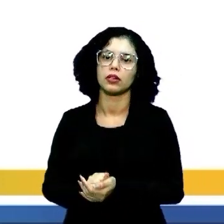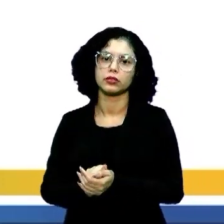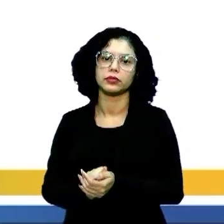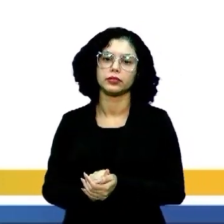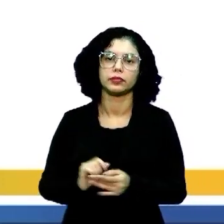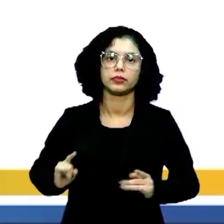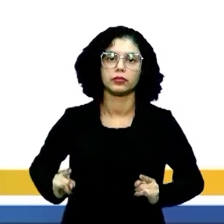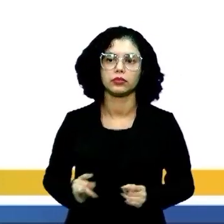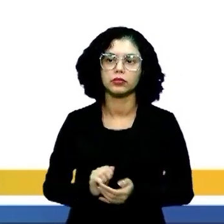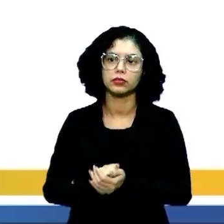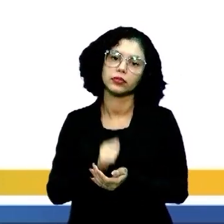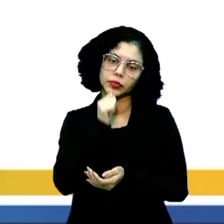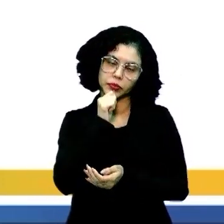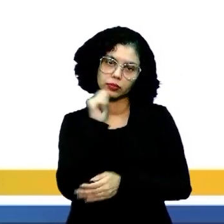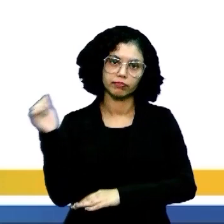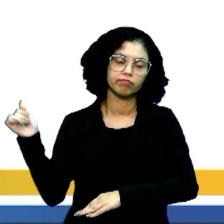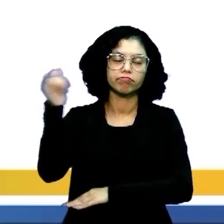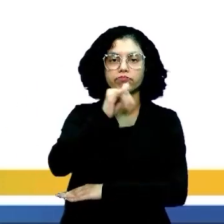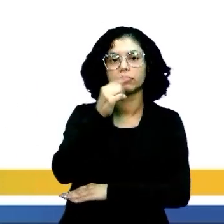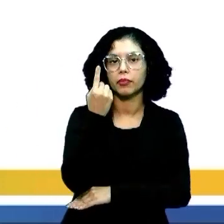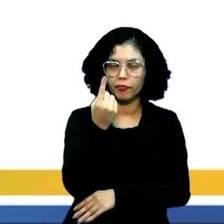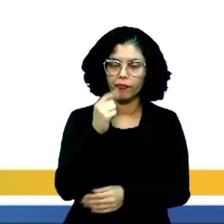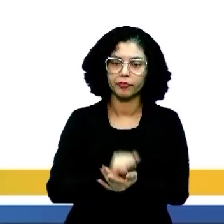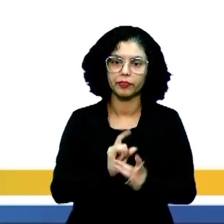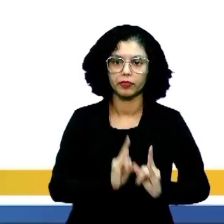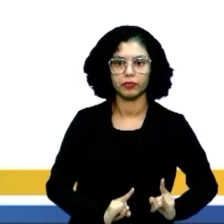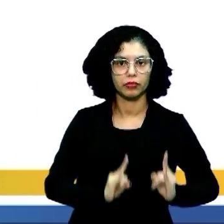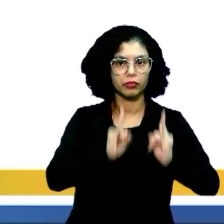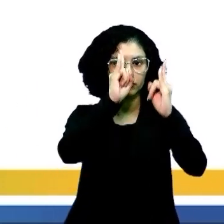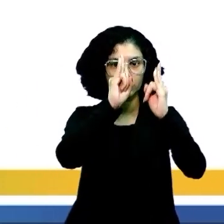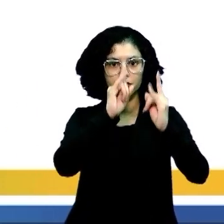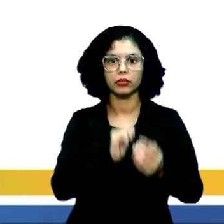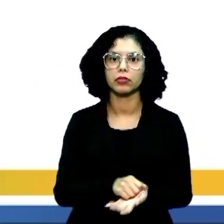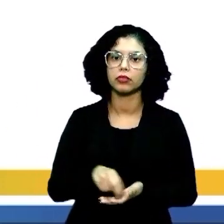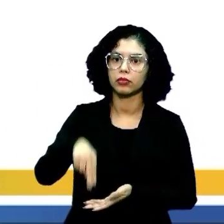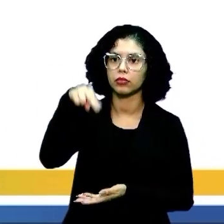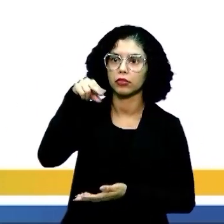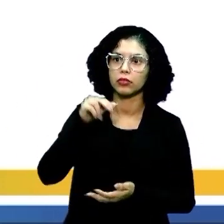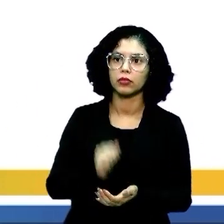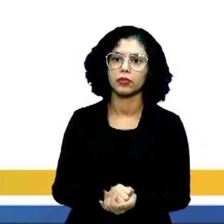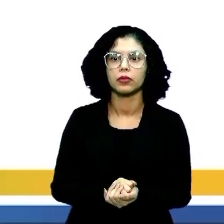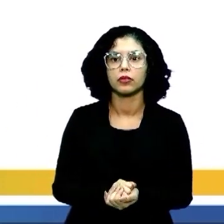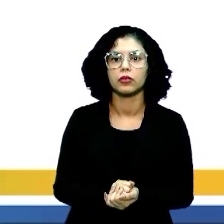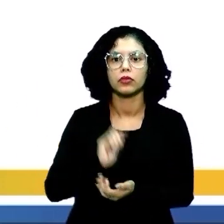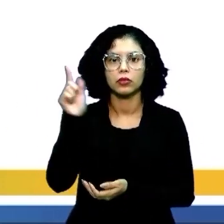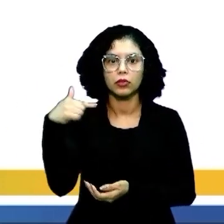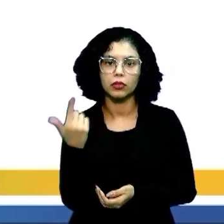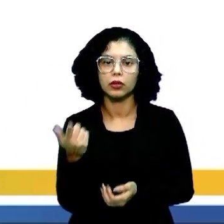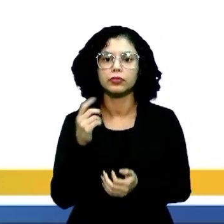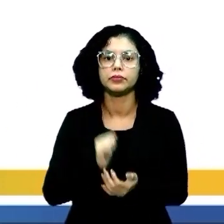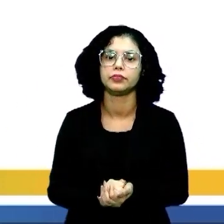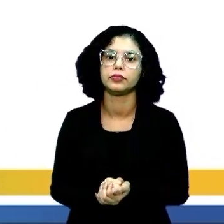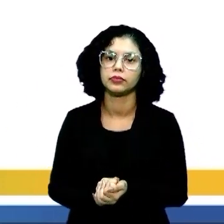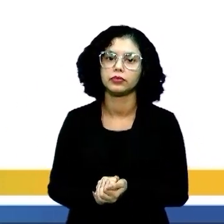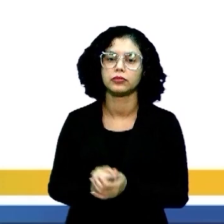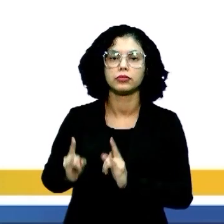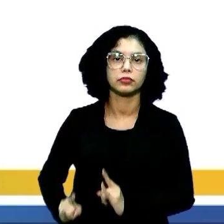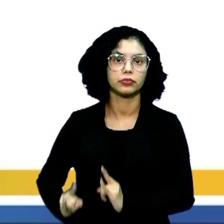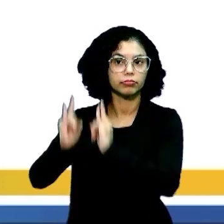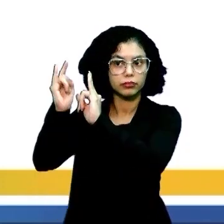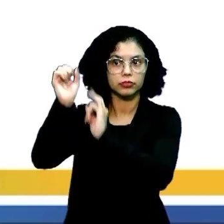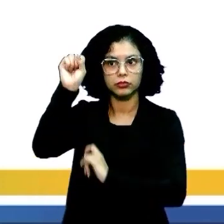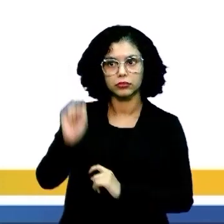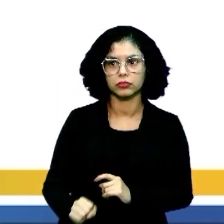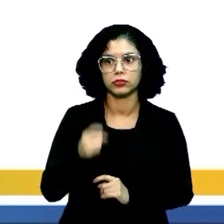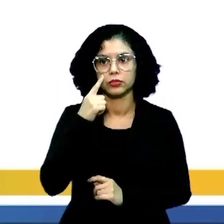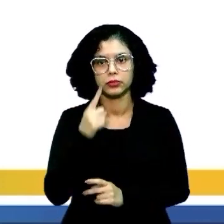deles, por exemplo, um desses aviões aí atingiu a Torre Norte do World Trade Center e o outro a Torre Sul. A gente